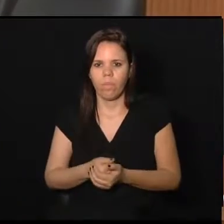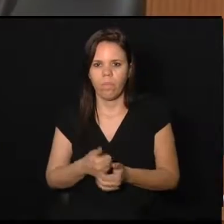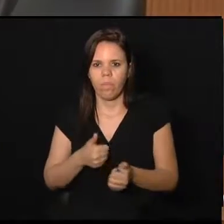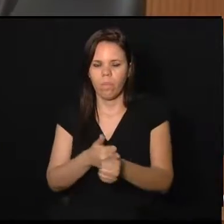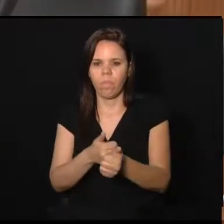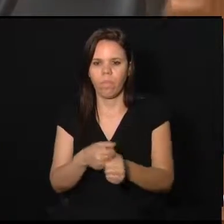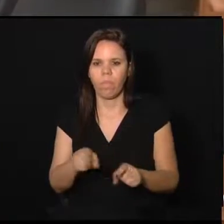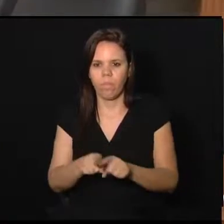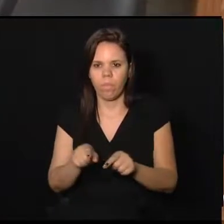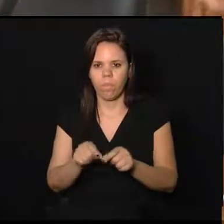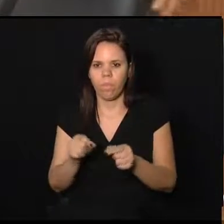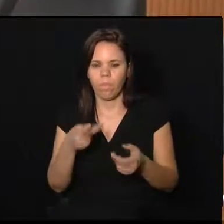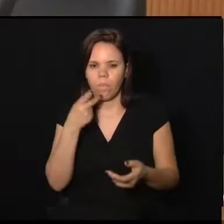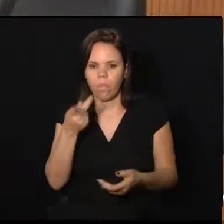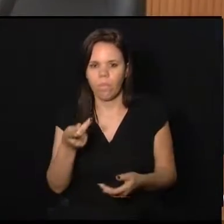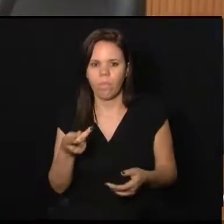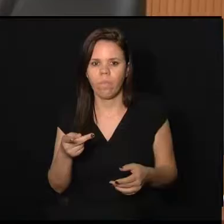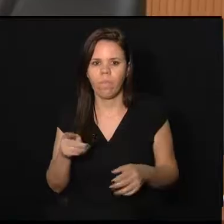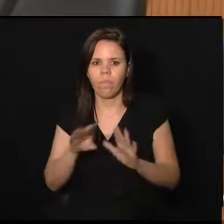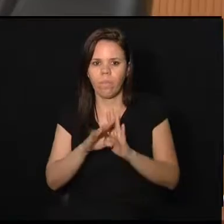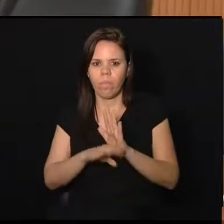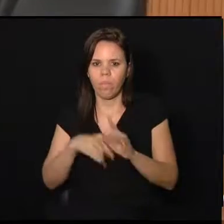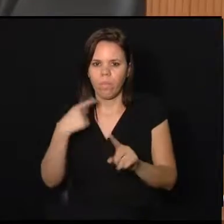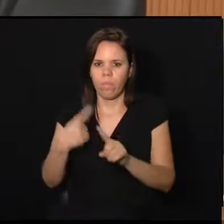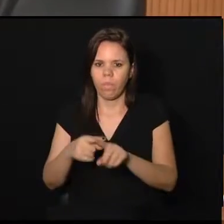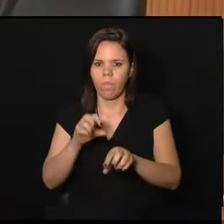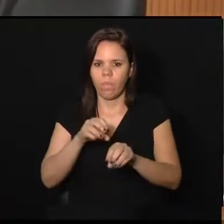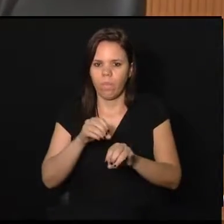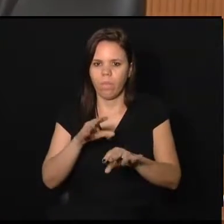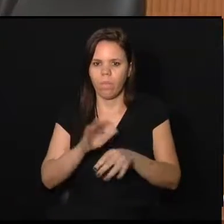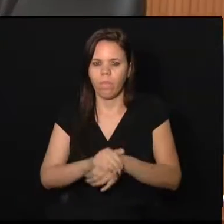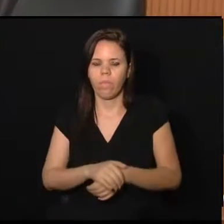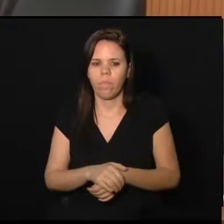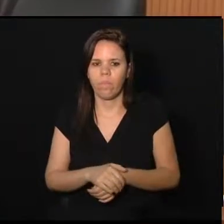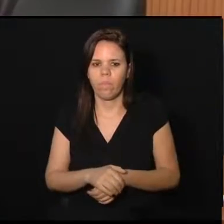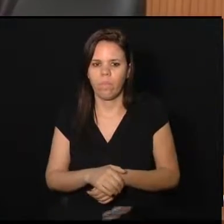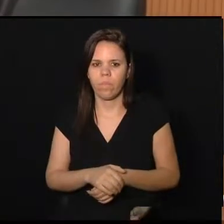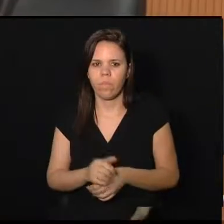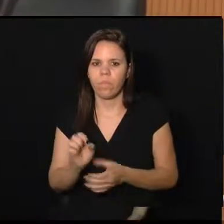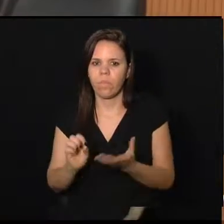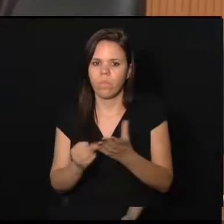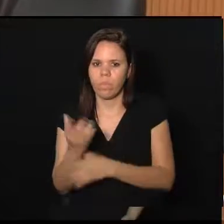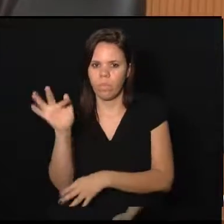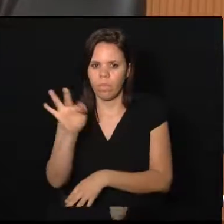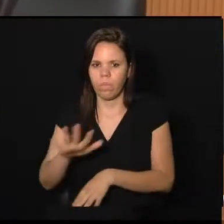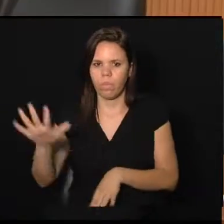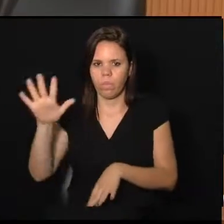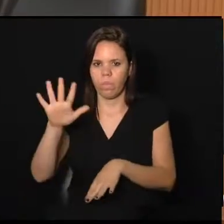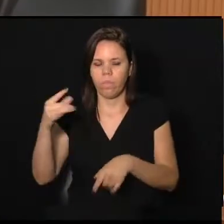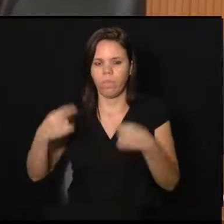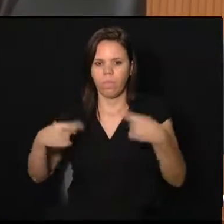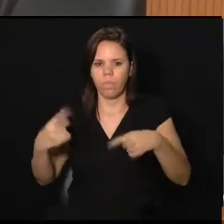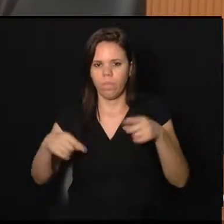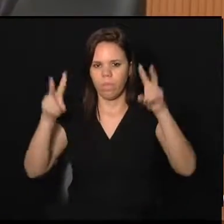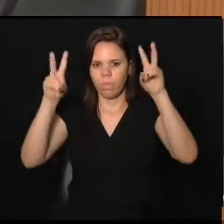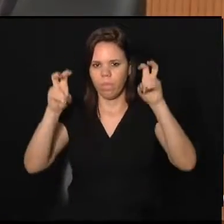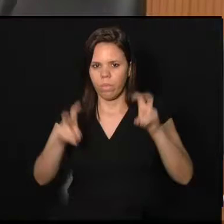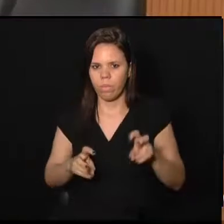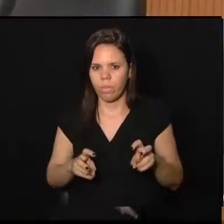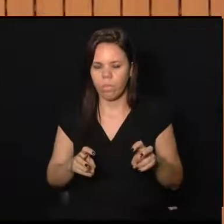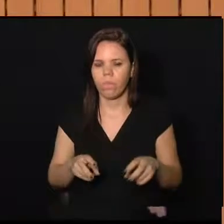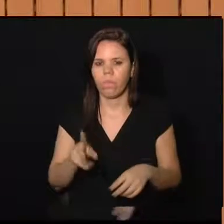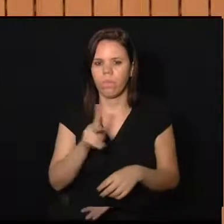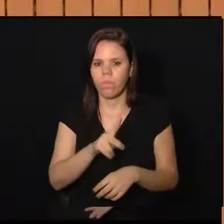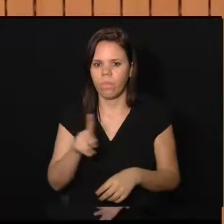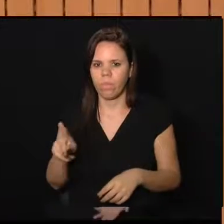a vez de falar sobre o programa Mais Educação, que hoje acontece na esfera federal. Para discutir o assunto foi convidado o professor